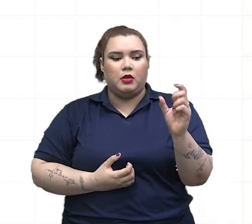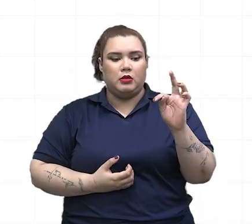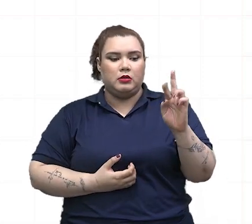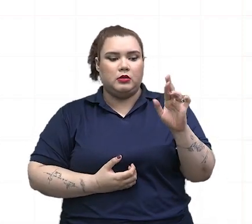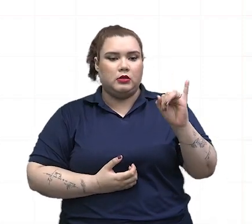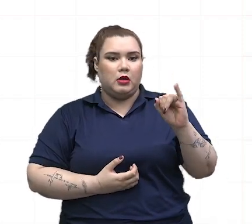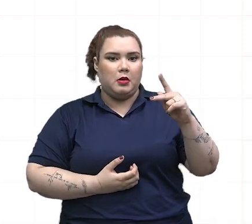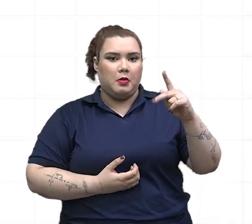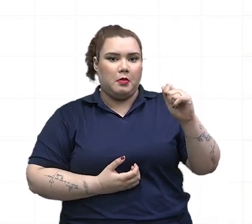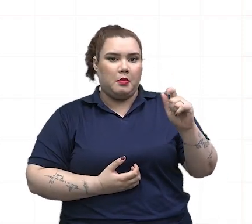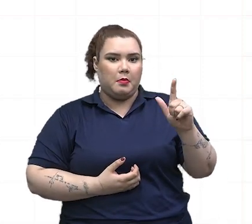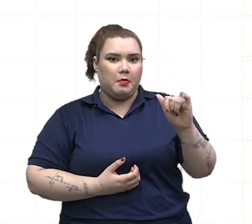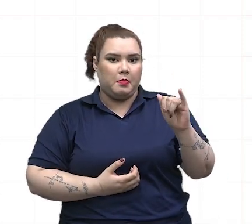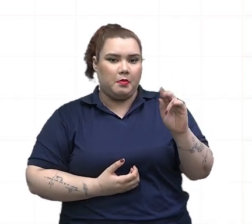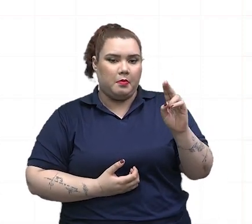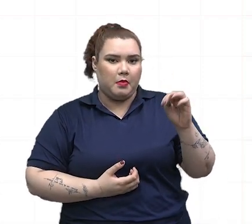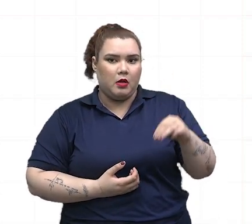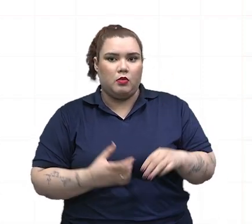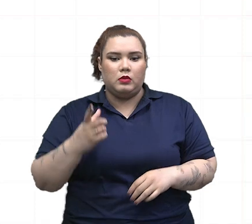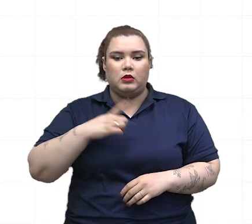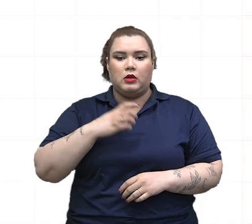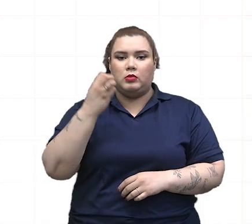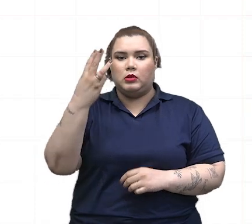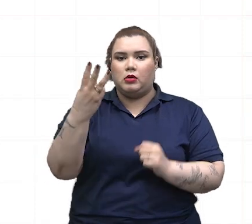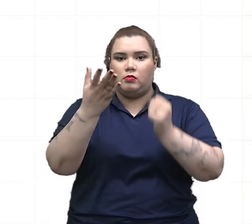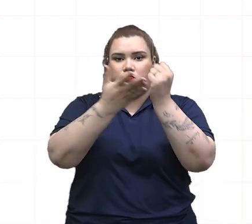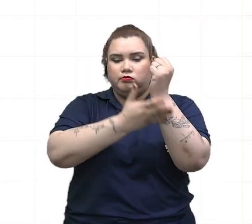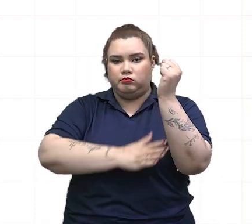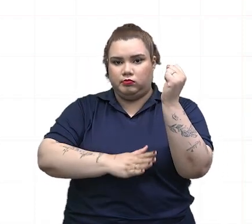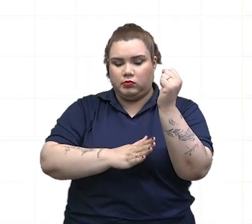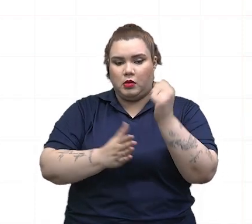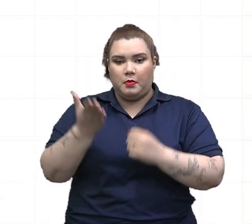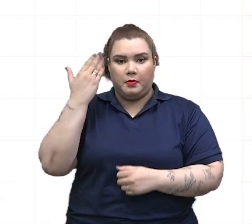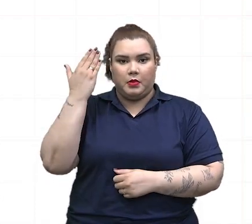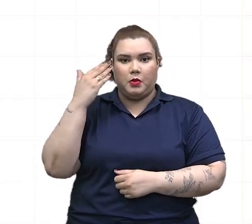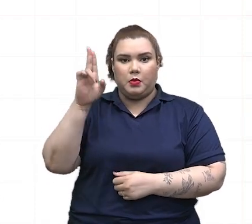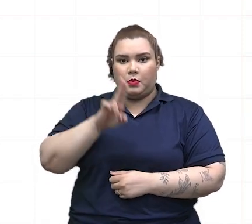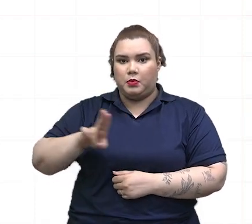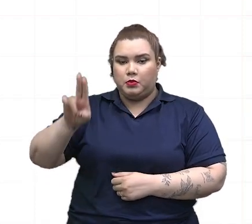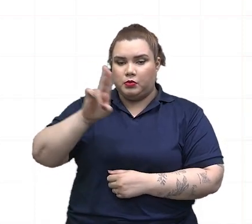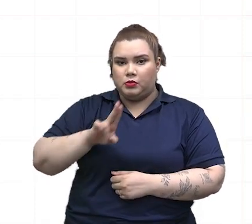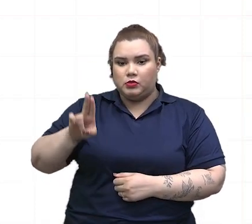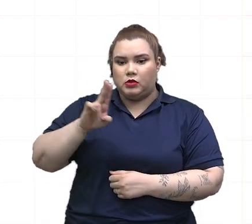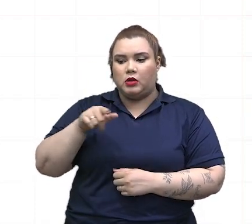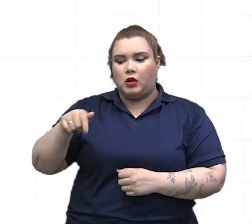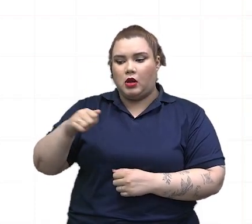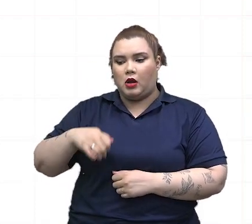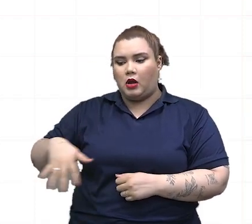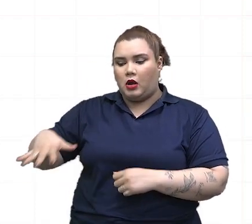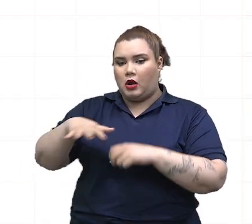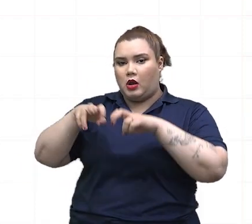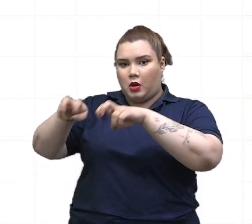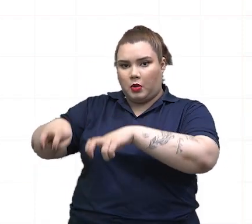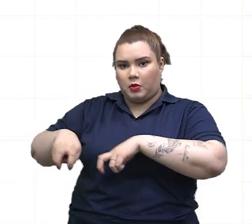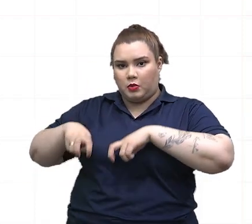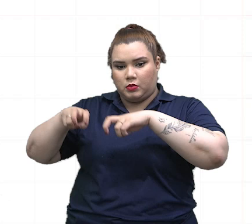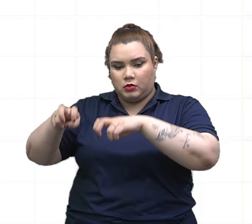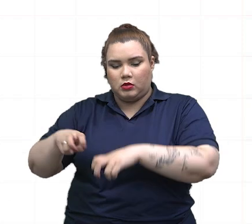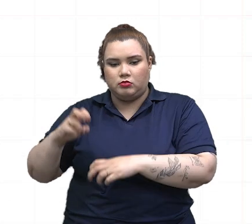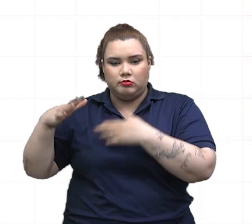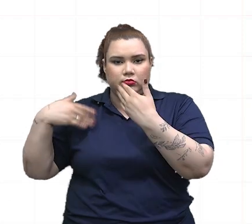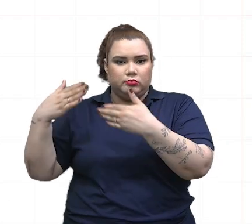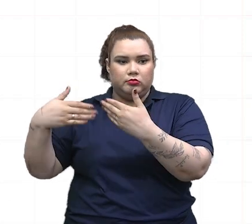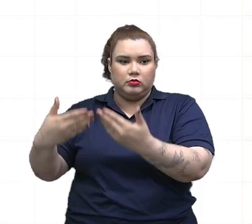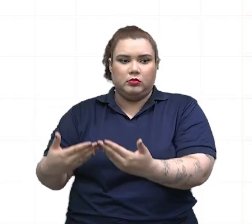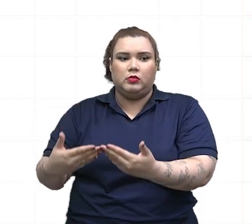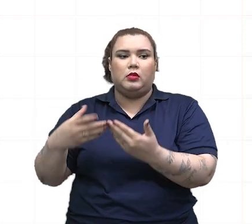suplício, tortura, composto por 3 estacas. No início, era utilizado na agricultura, sendo